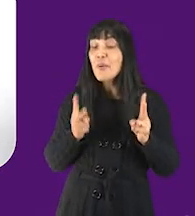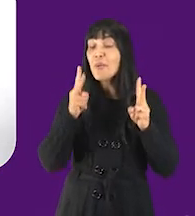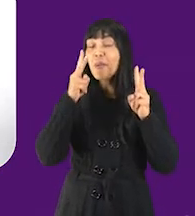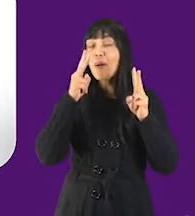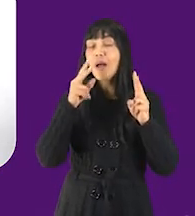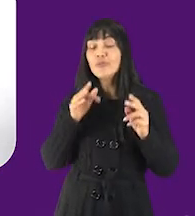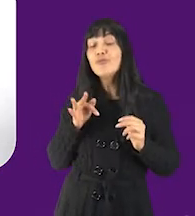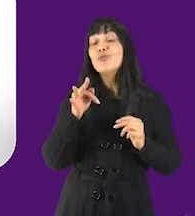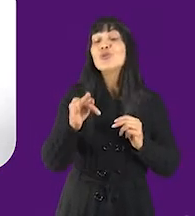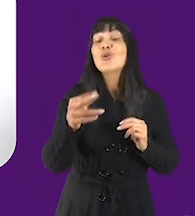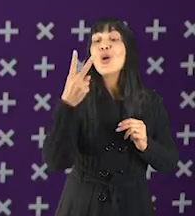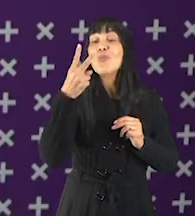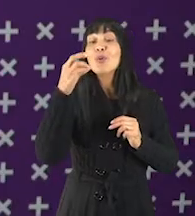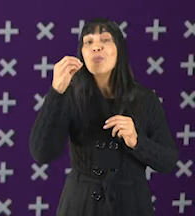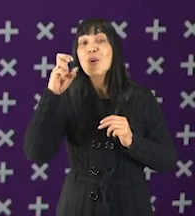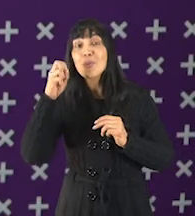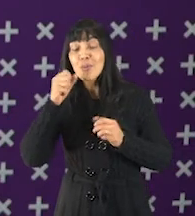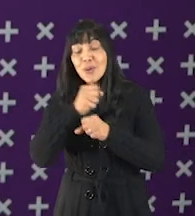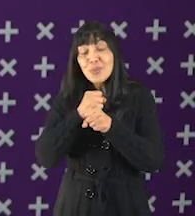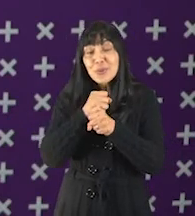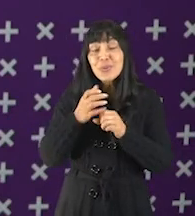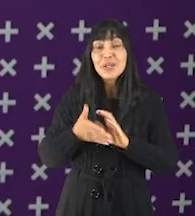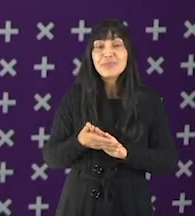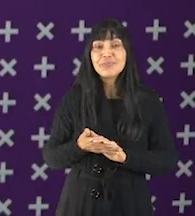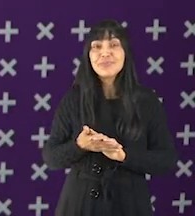até 2050.